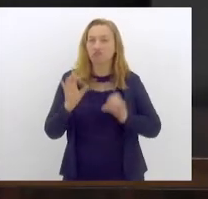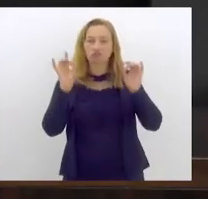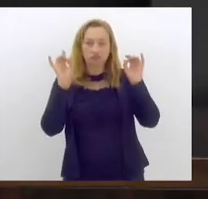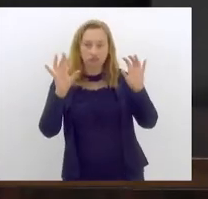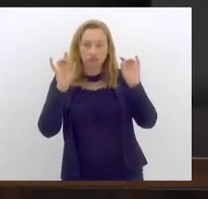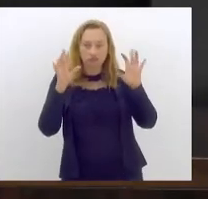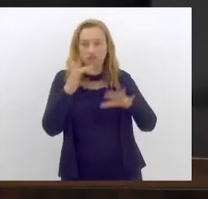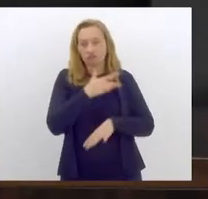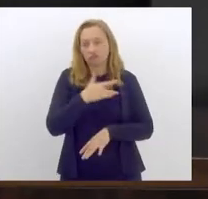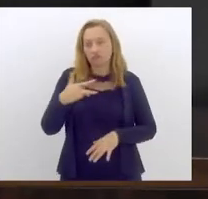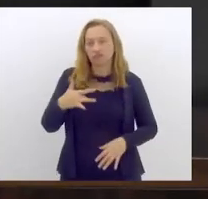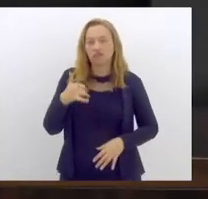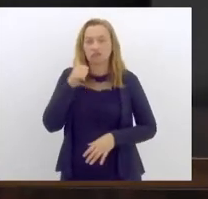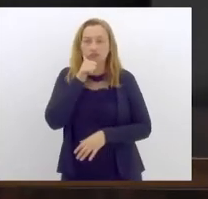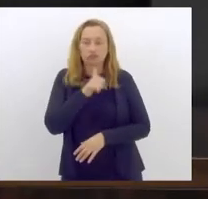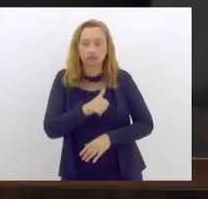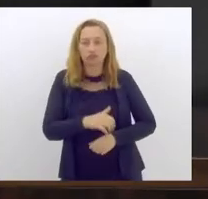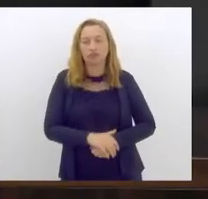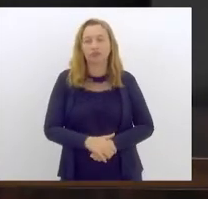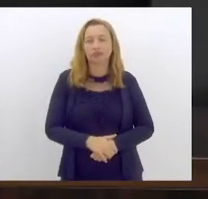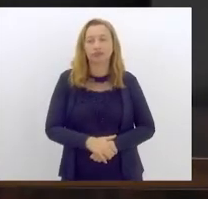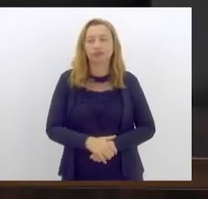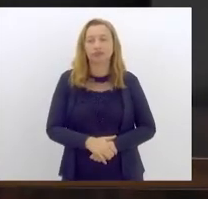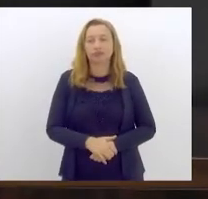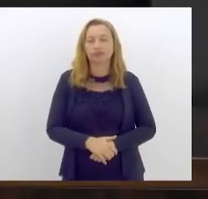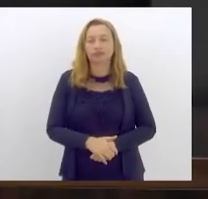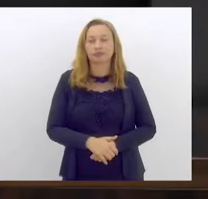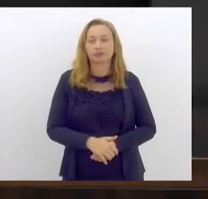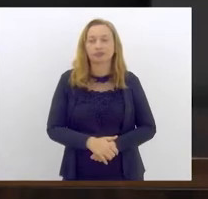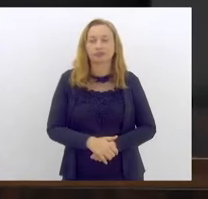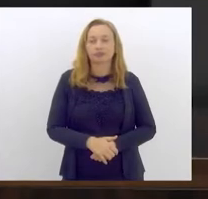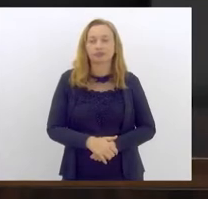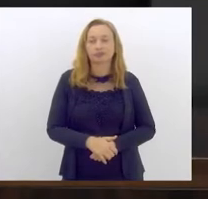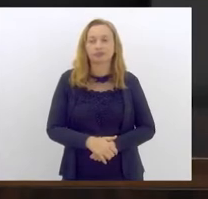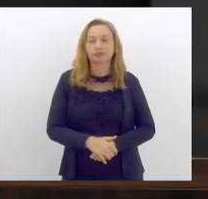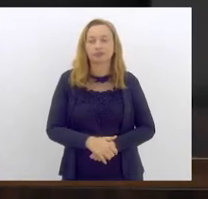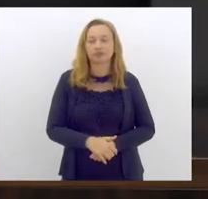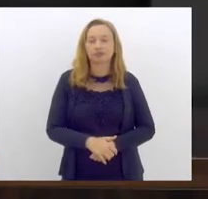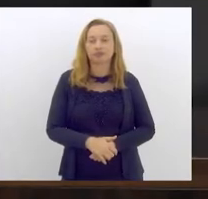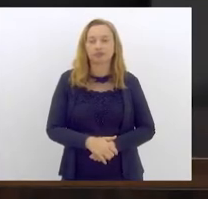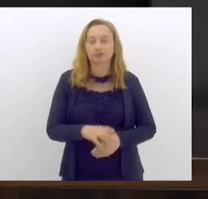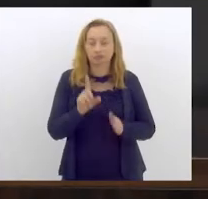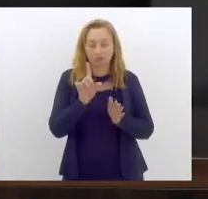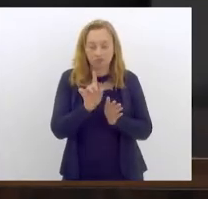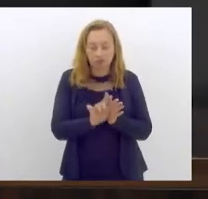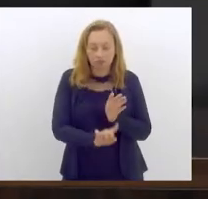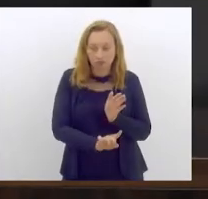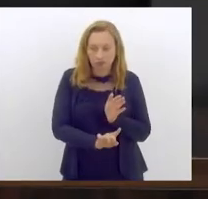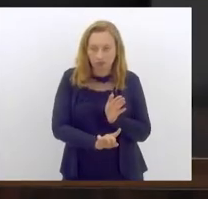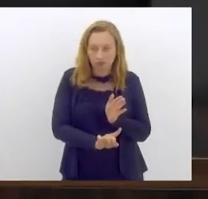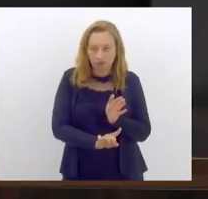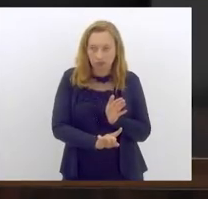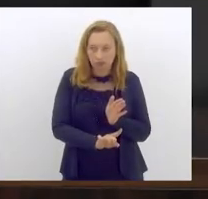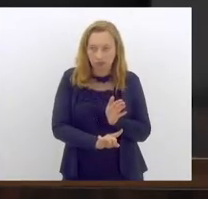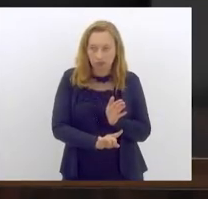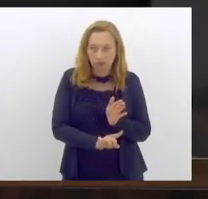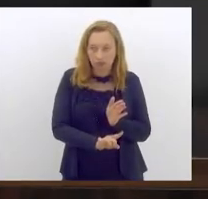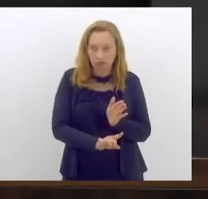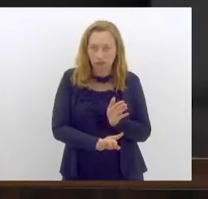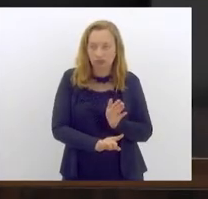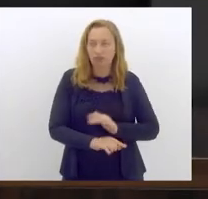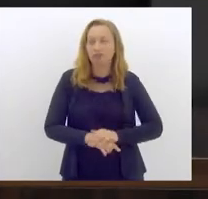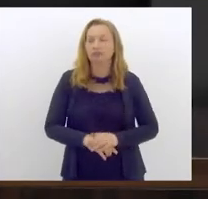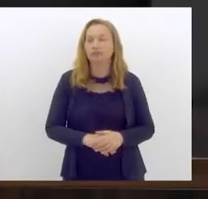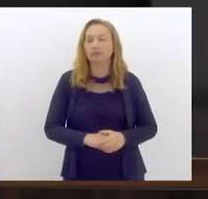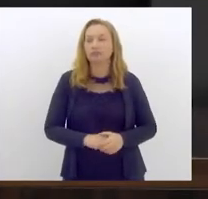a saúde das mulheres desnecessário dizer que essa redução inviabiliza a